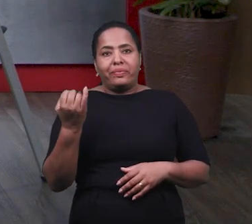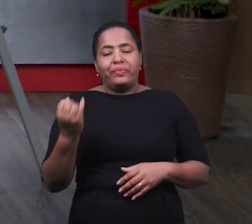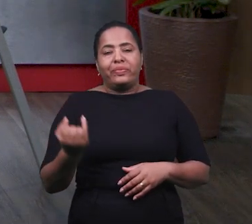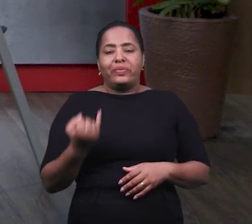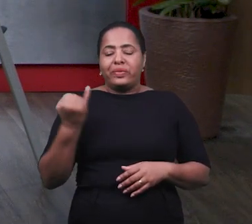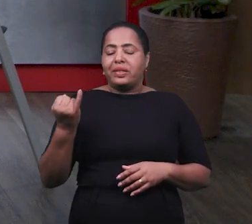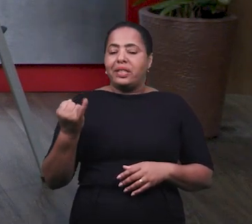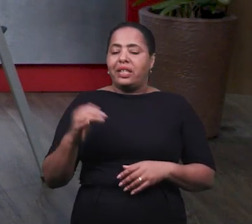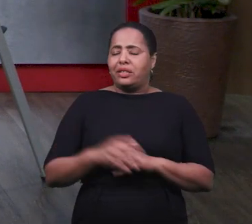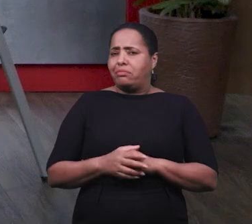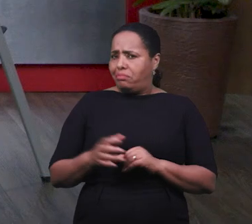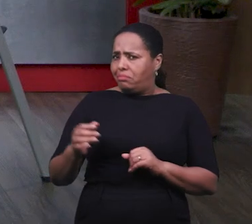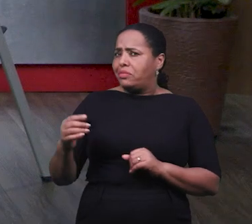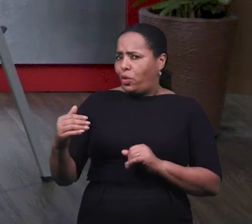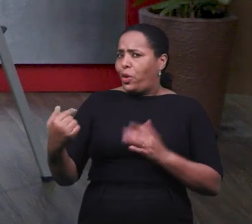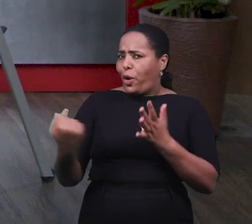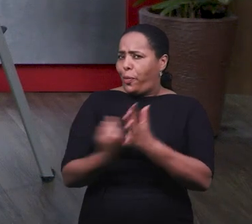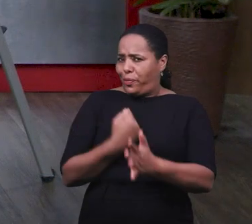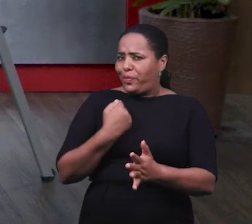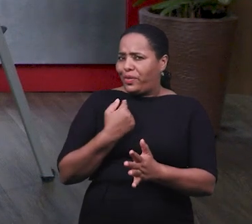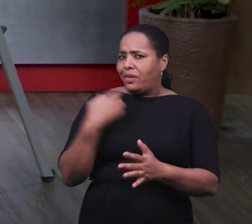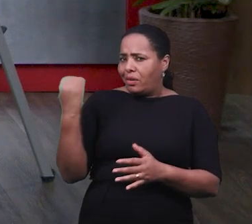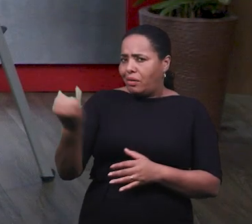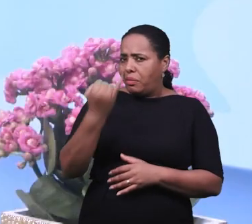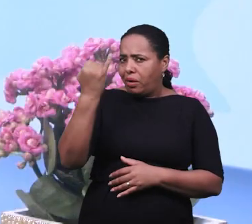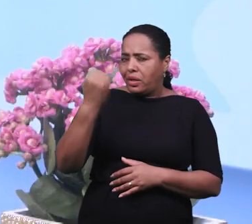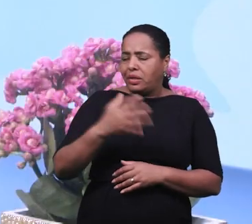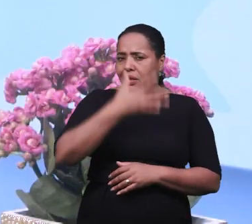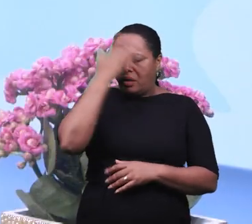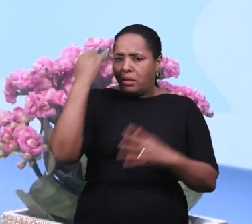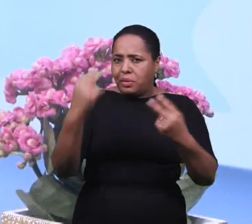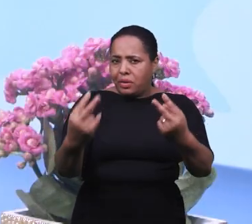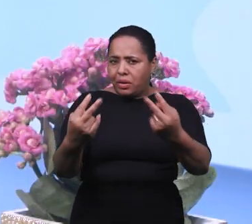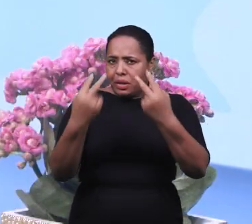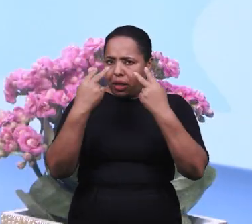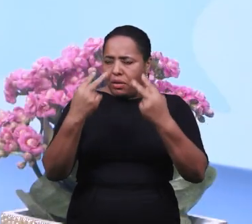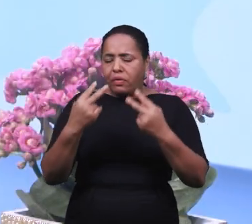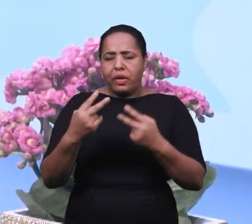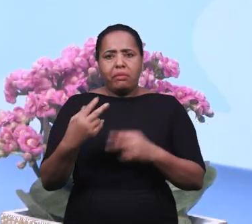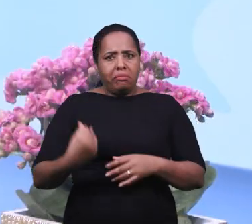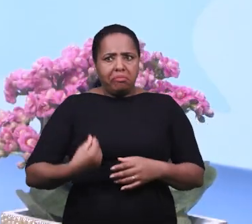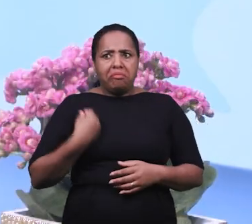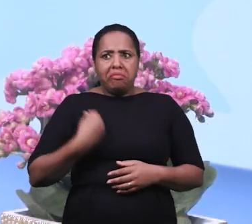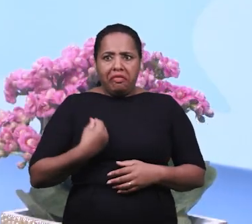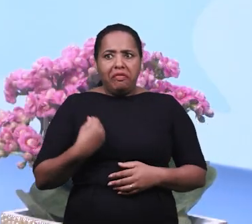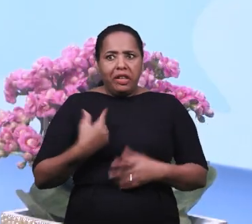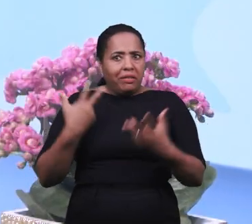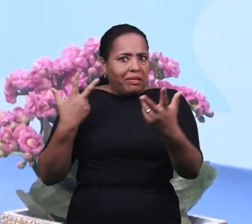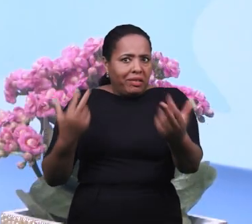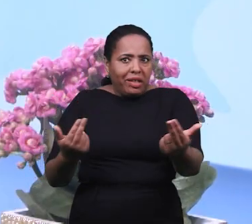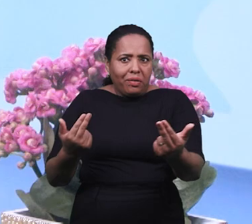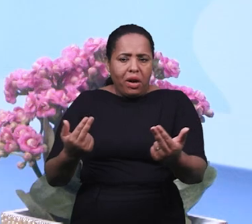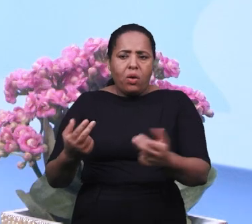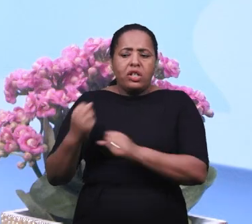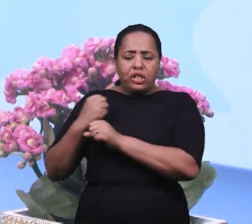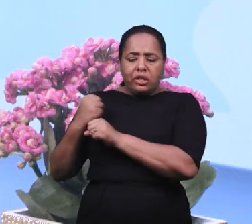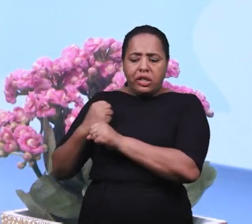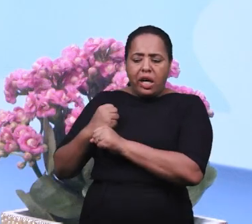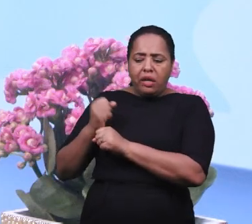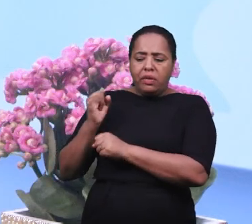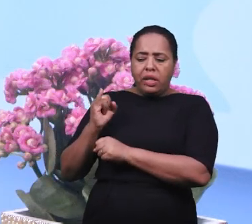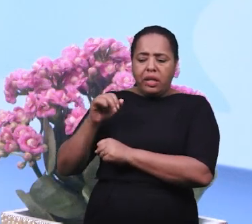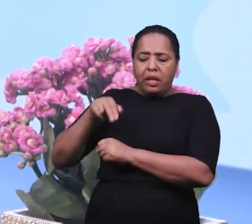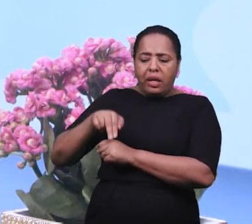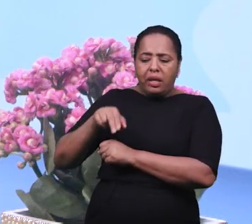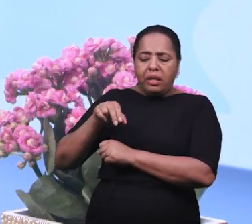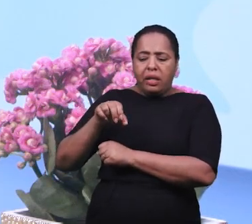essa observação, essa pergunta que você fez, porque às vezes quem está nos ouvindo está nessa situação. Tem um tempo lá que contribuiu para o INSS, imagina